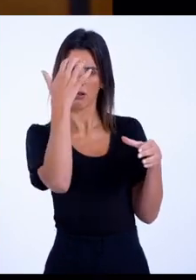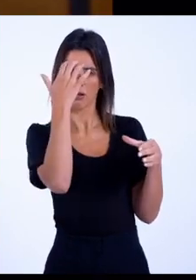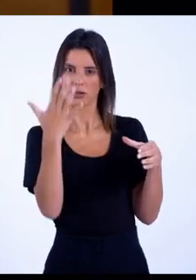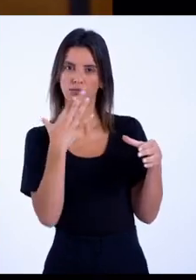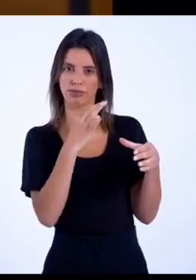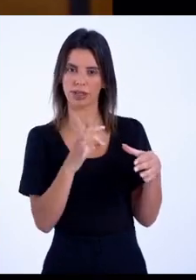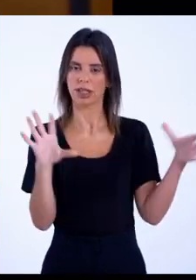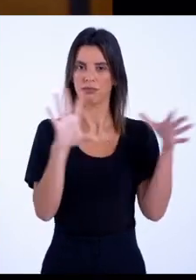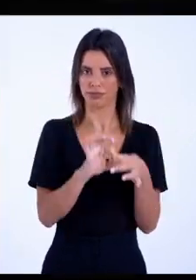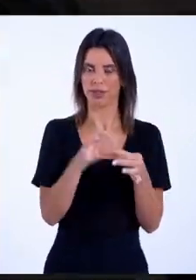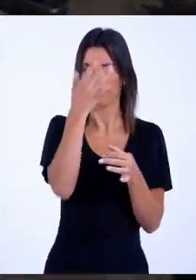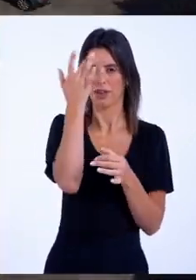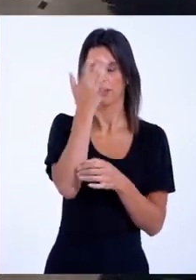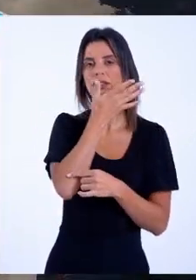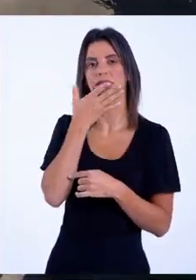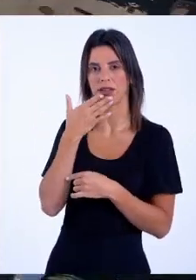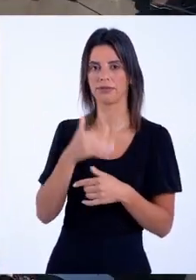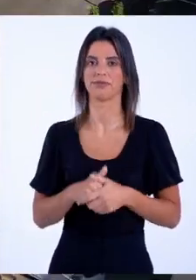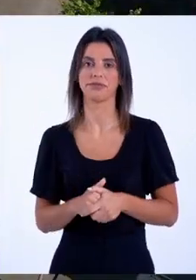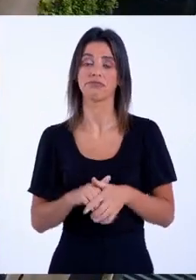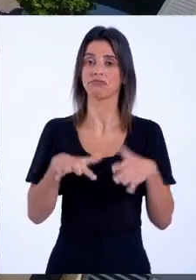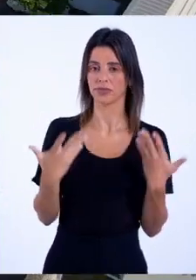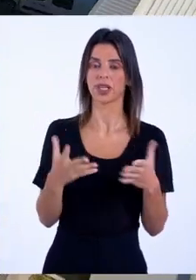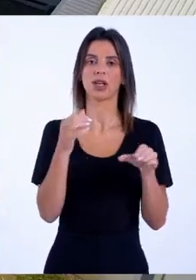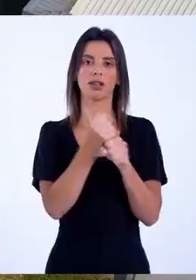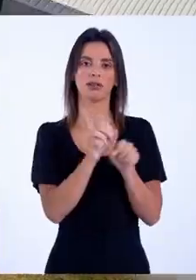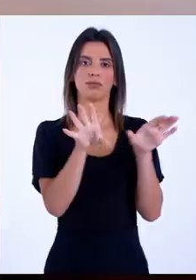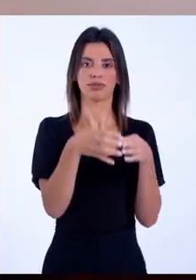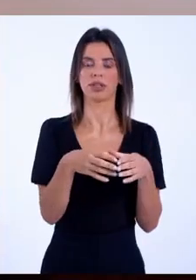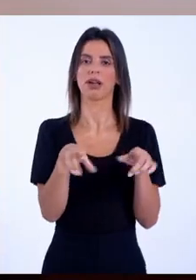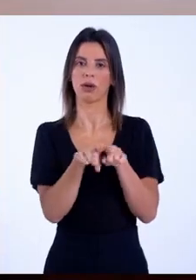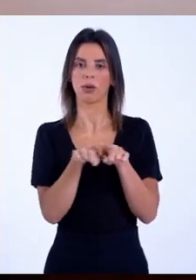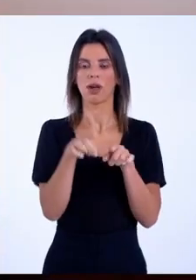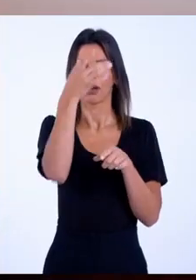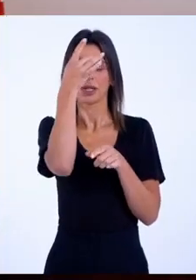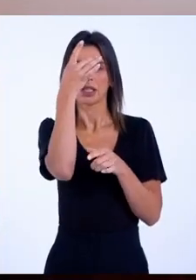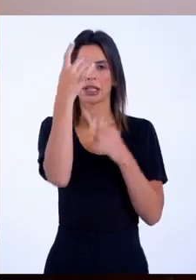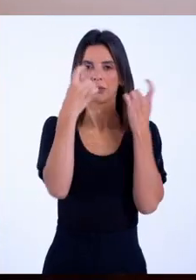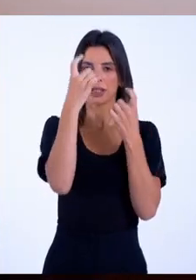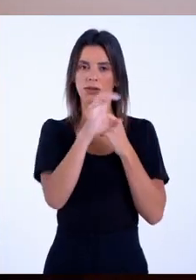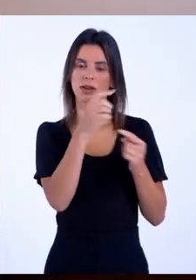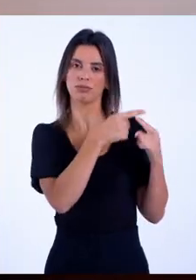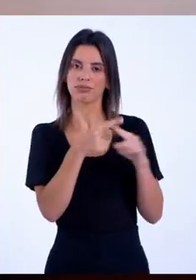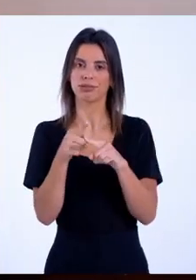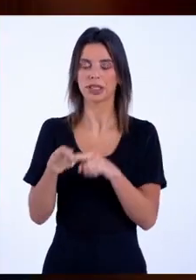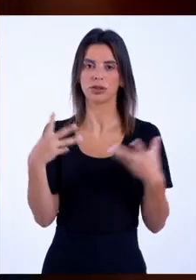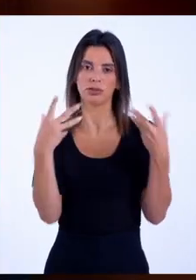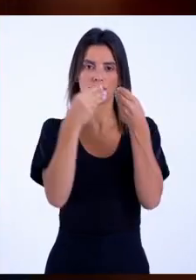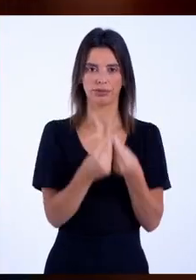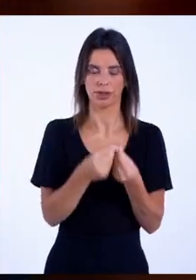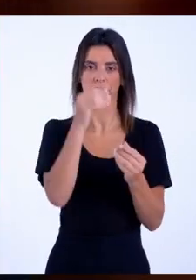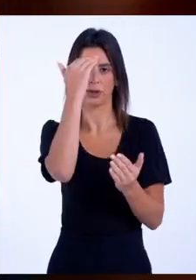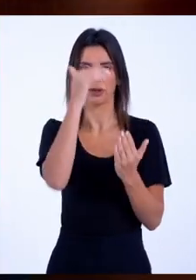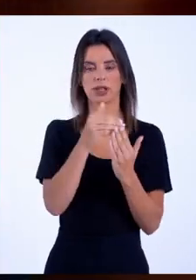fácil. Afinal, trabalhar em grupo é combinar diferentes formas de pensar para chegar a um objetivo comum. Estudar aqui